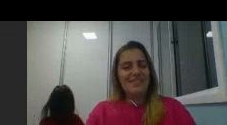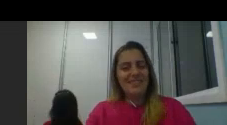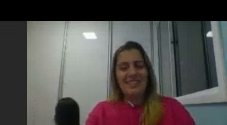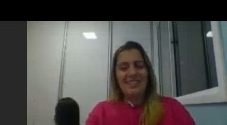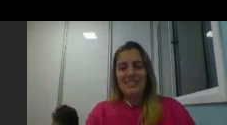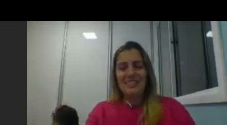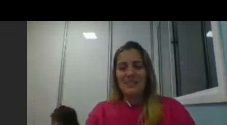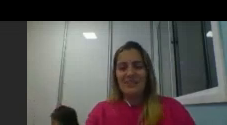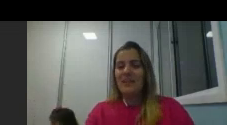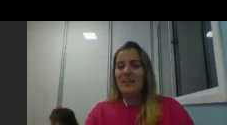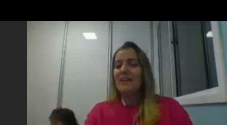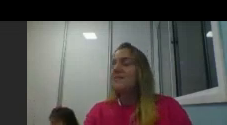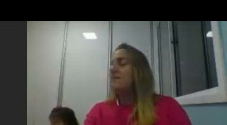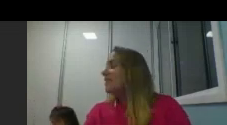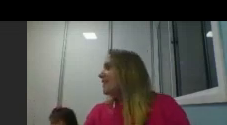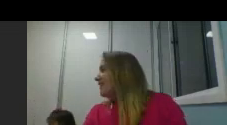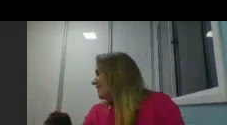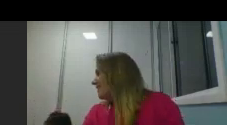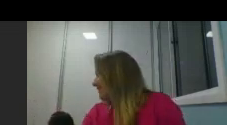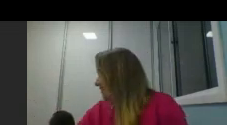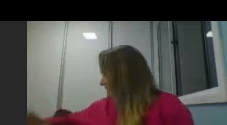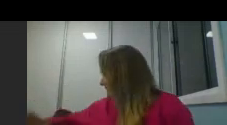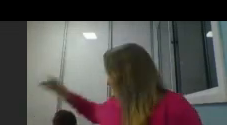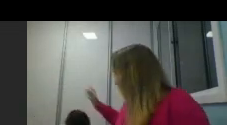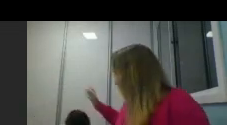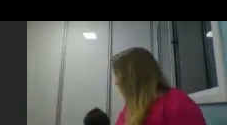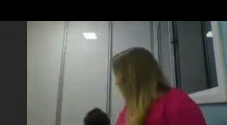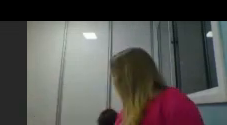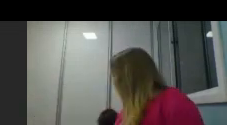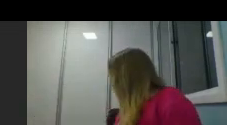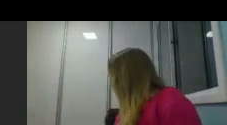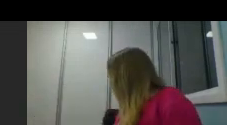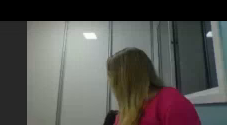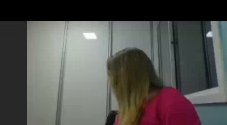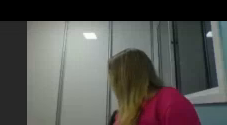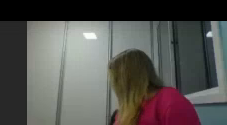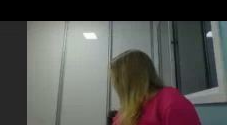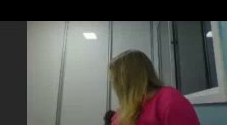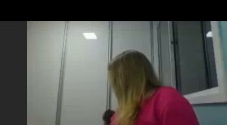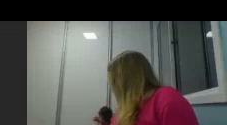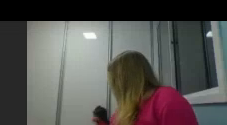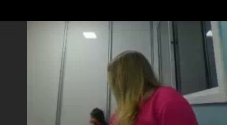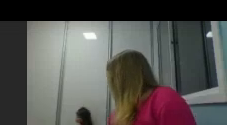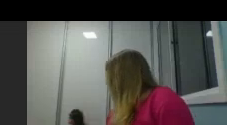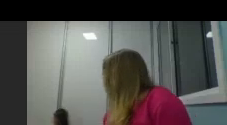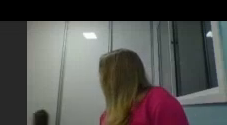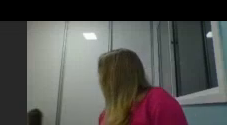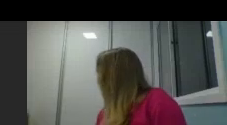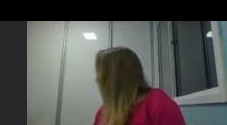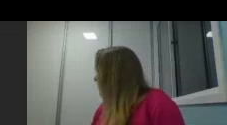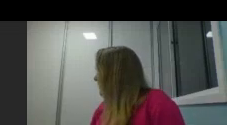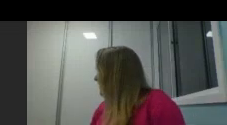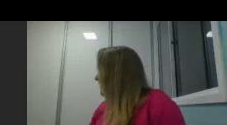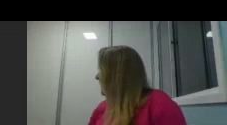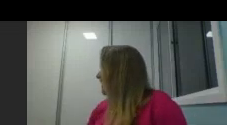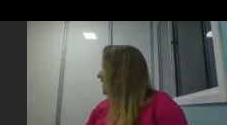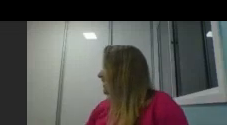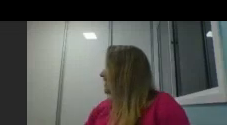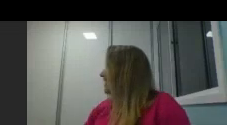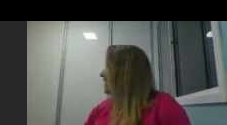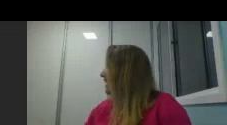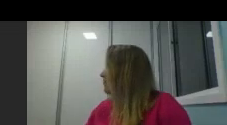Só um minutinho, gente, desculpa. Vida. Que linda, meu amor. Vai lá com o papai. Tá